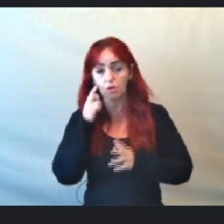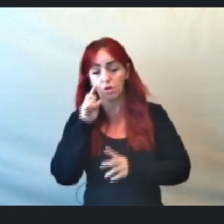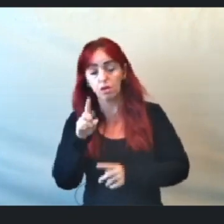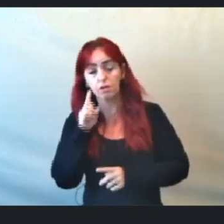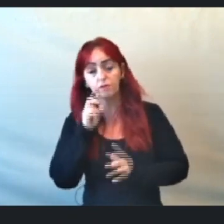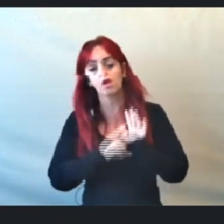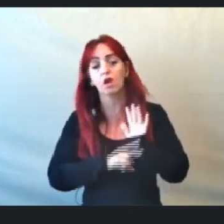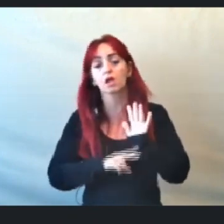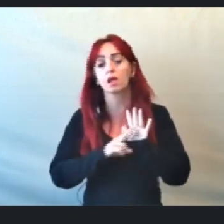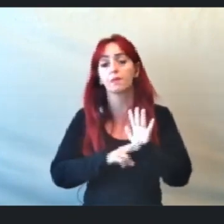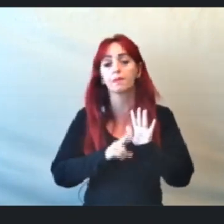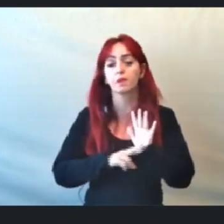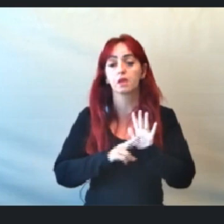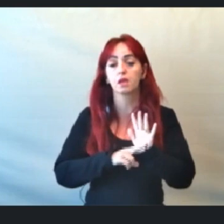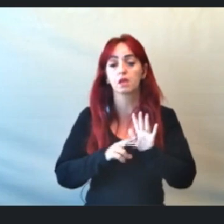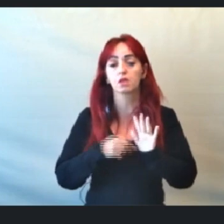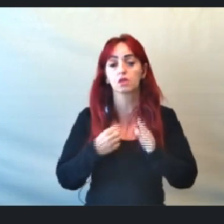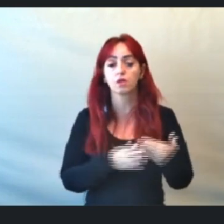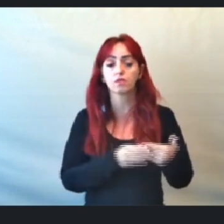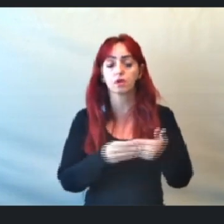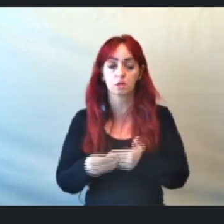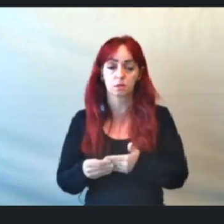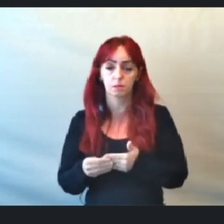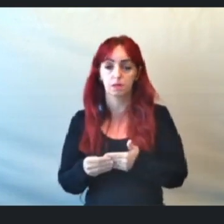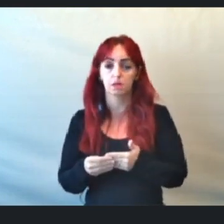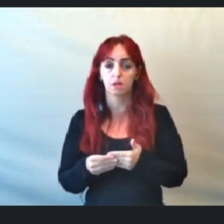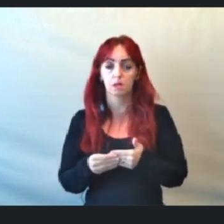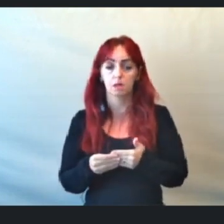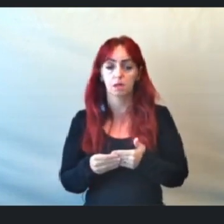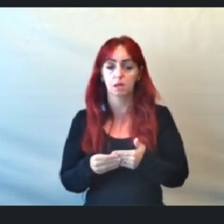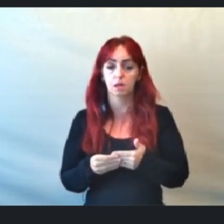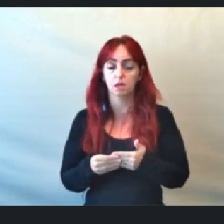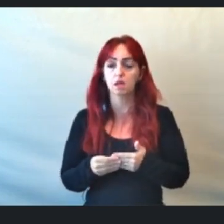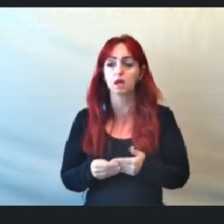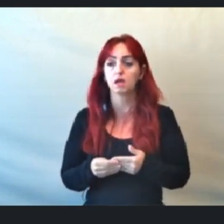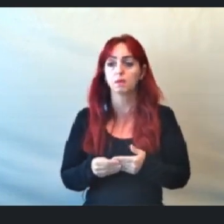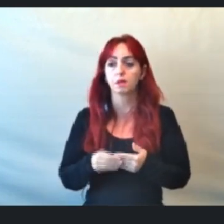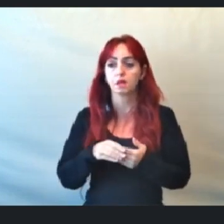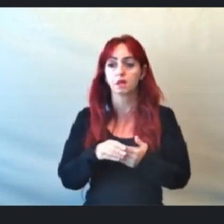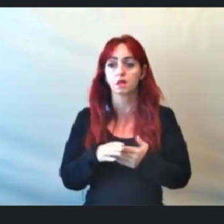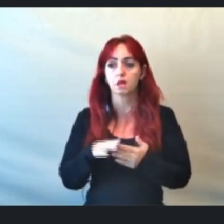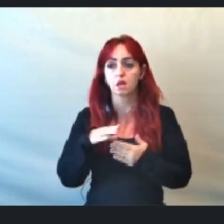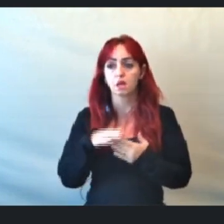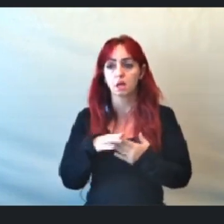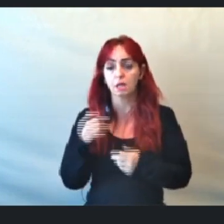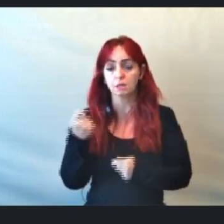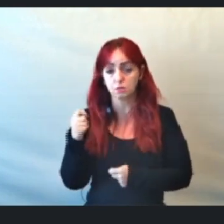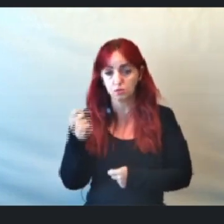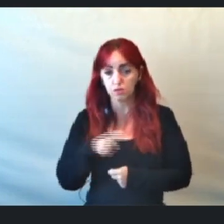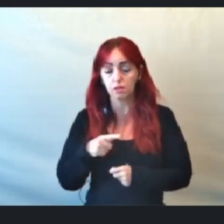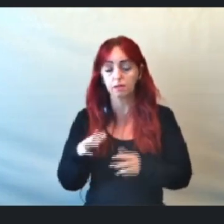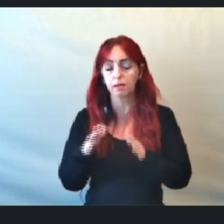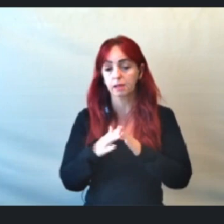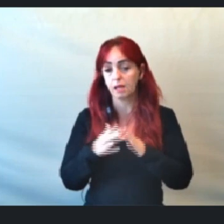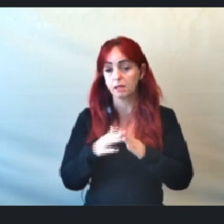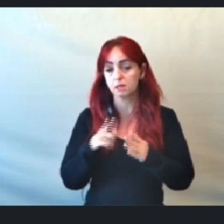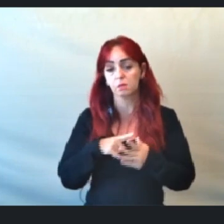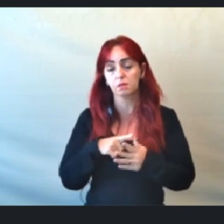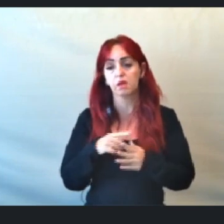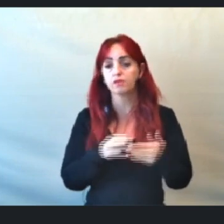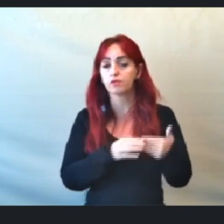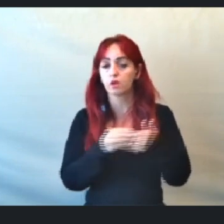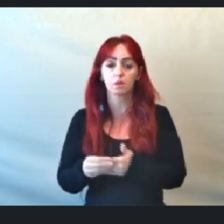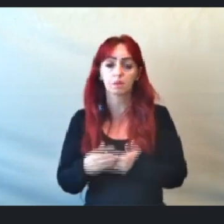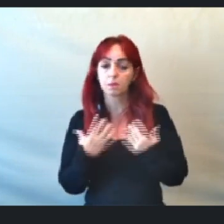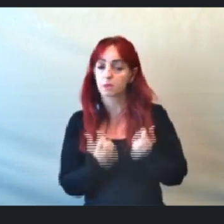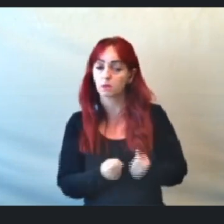a assessoria da casa, mas também gostaria de encaminhar pela rejeição desse documento. Agora, se a maioria achar que deve